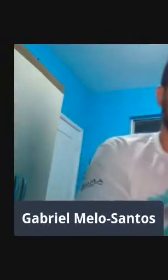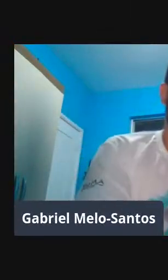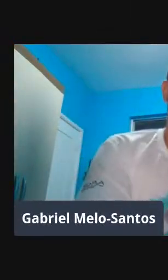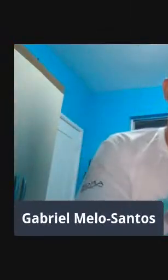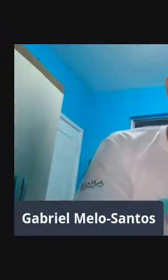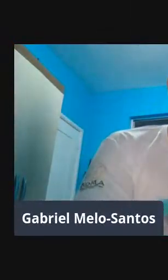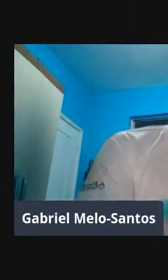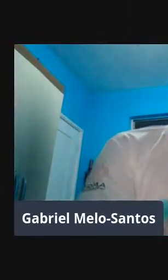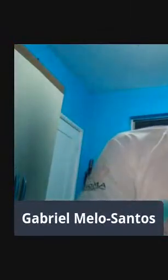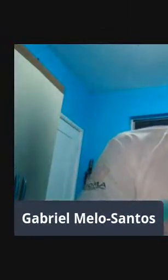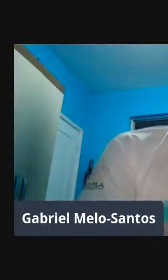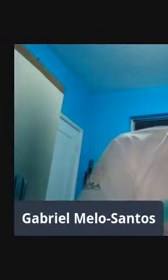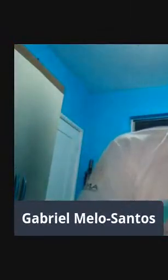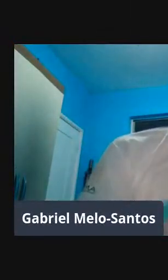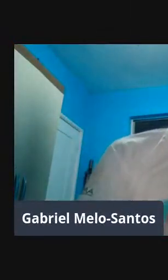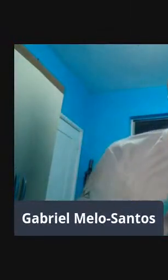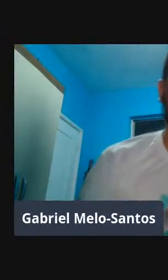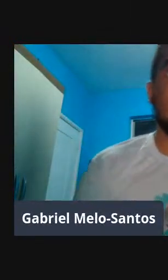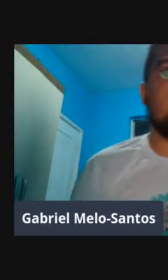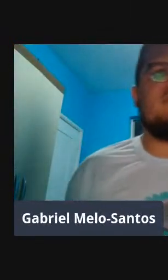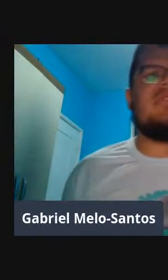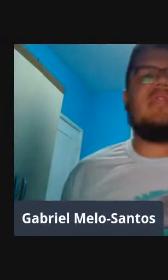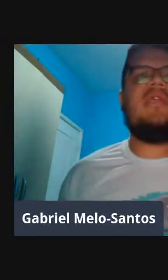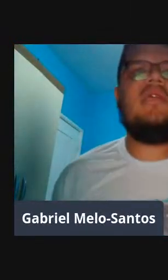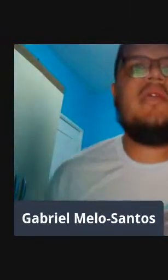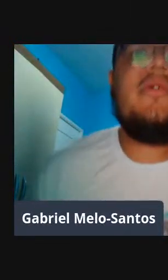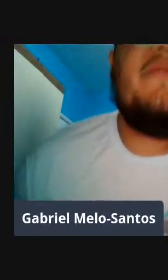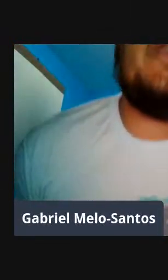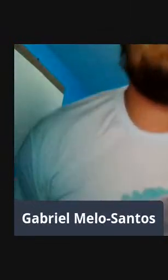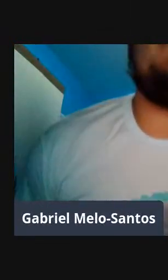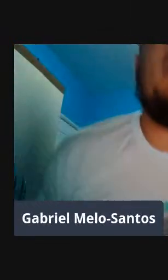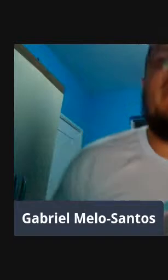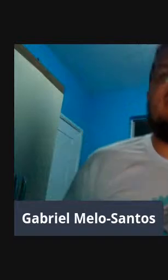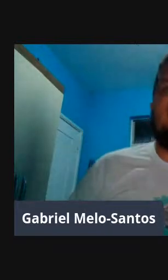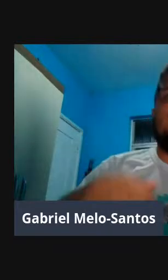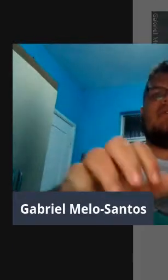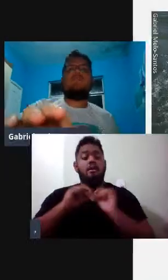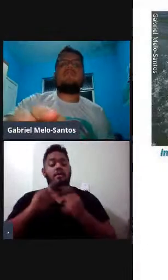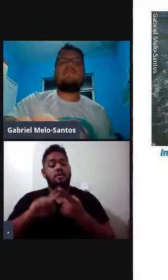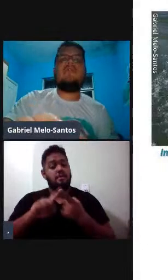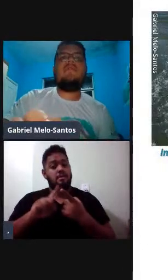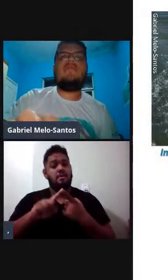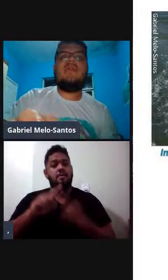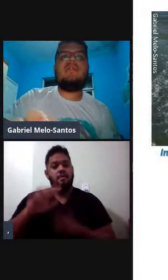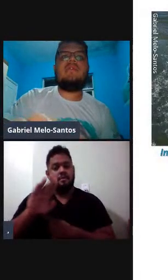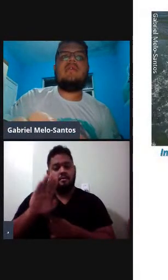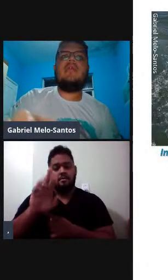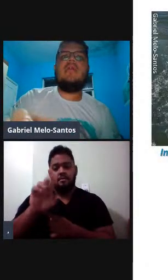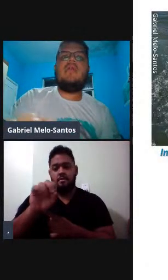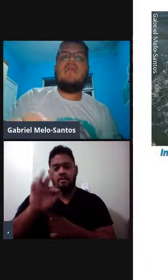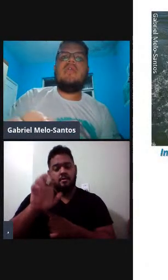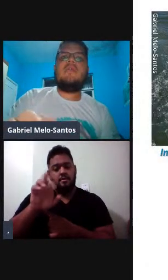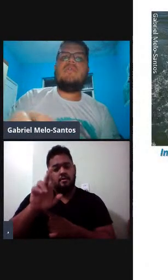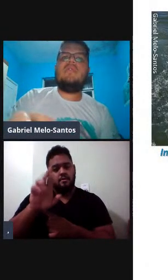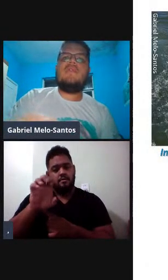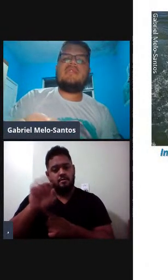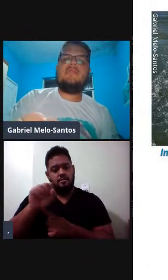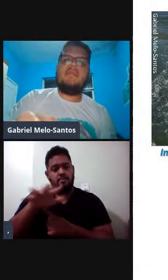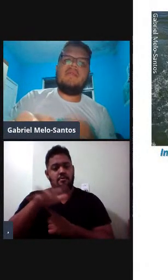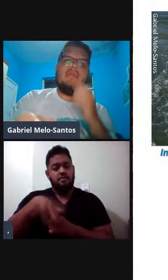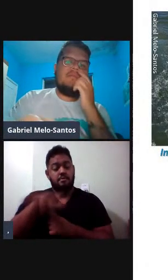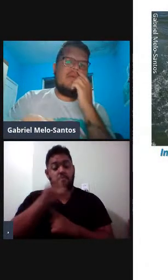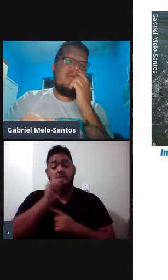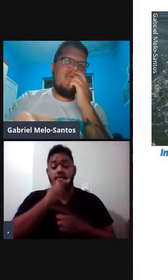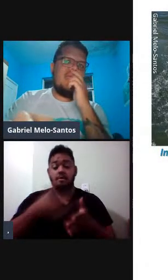uma classificação com três espécies. A gente teria em Agelfrense para a bacia do Amazonas, aqui em verde, em